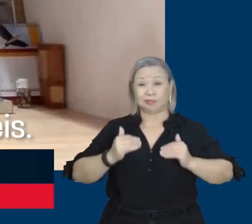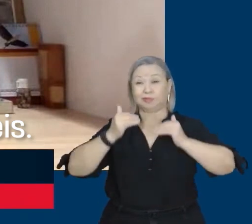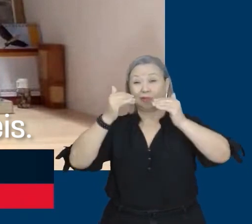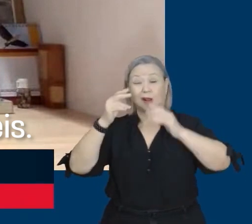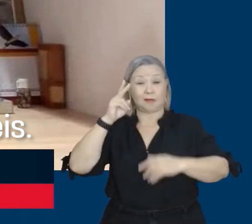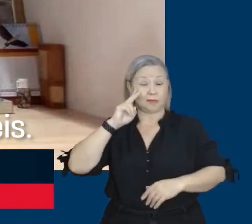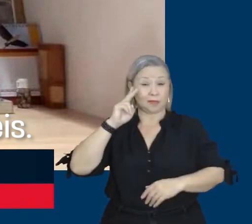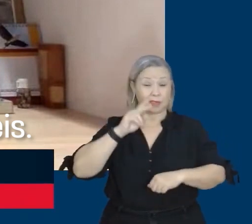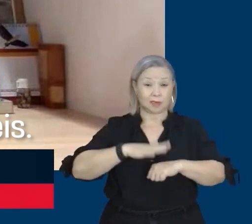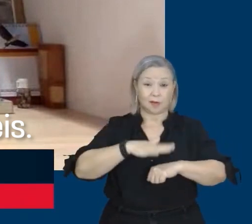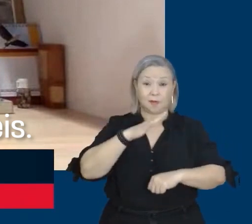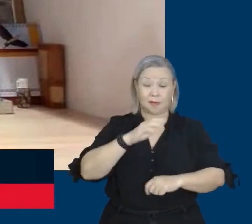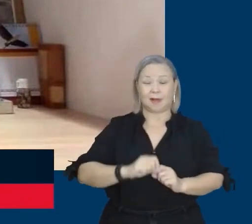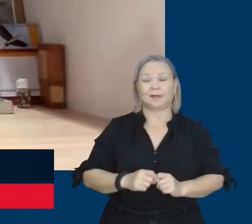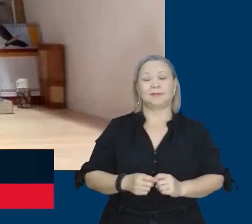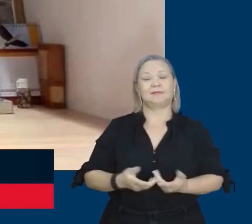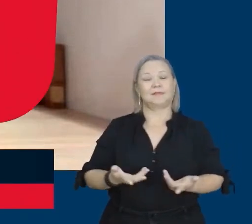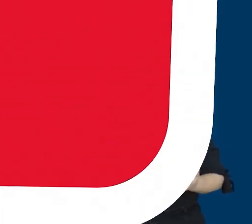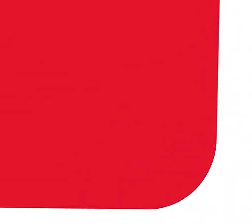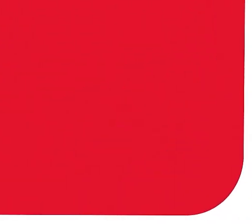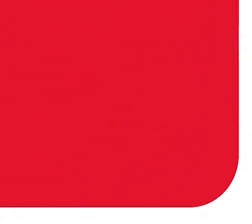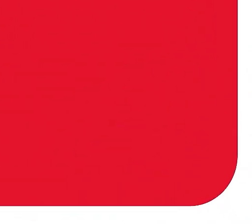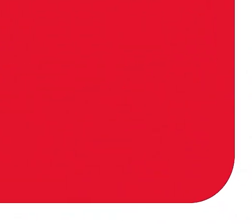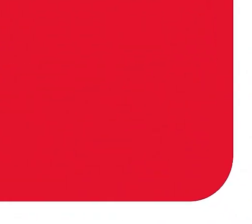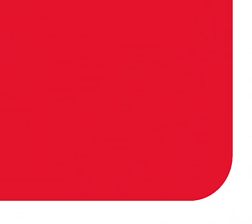puxada pelo preço dos combustíveis